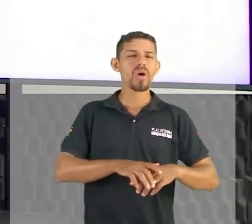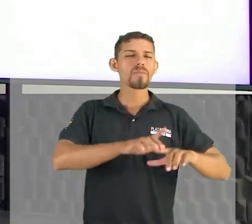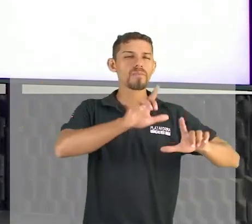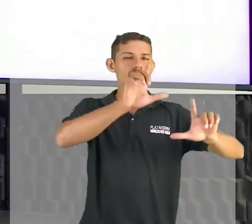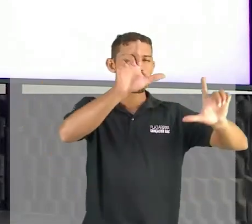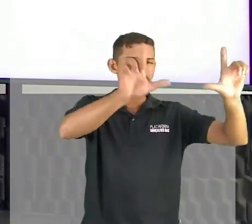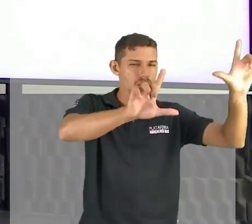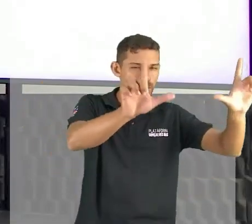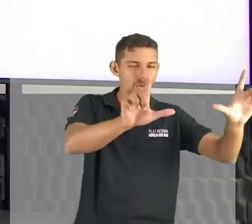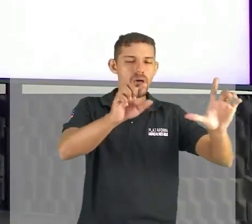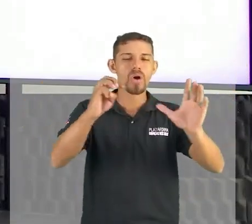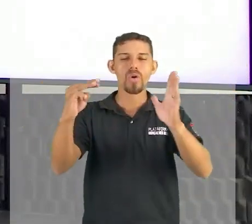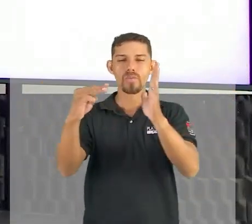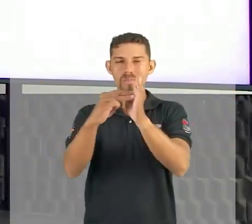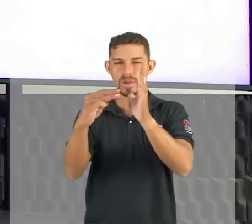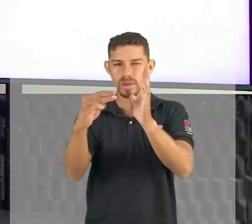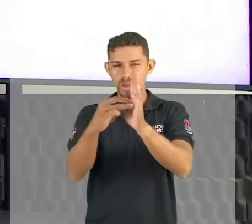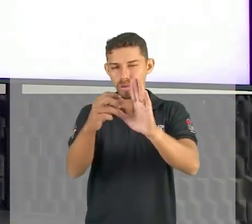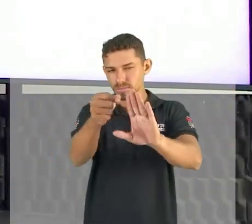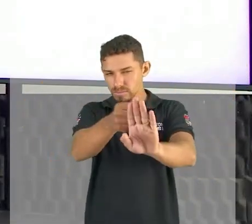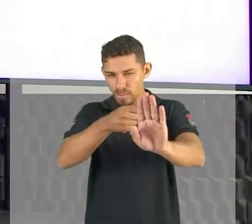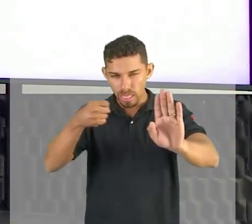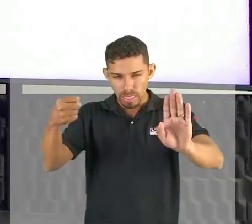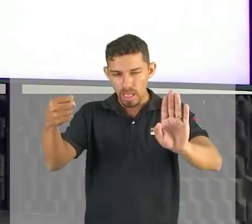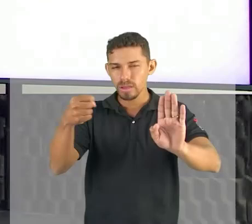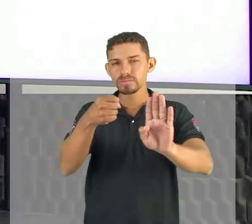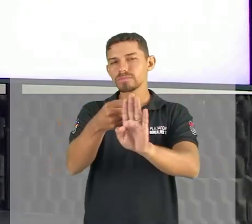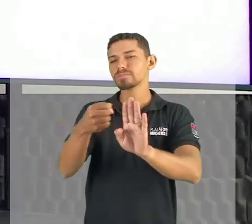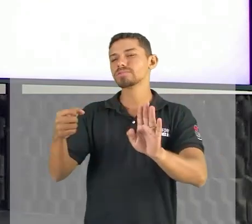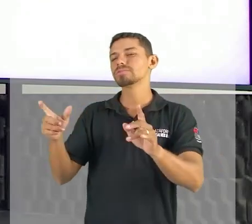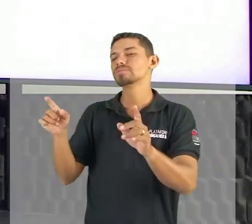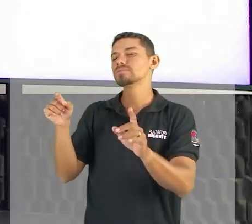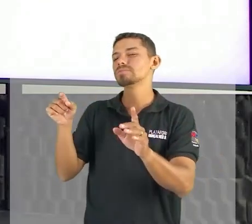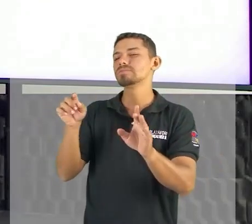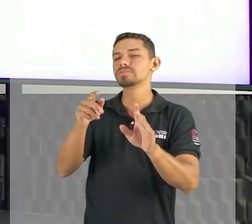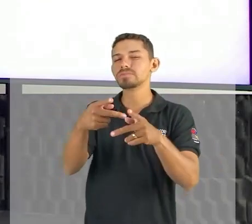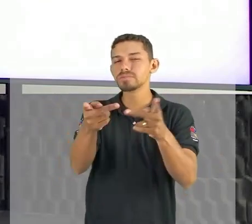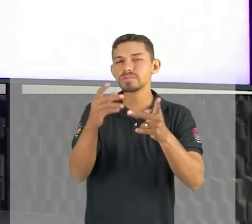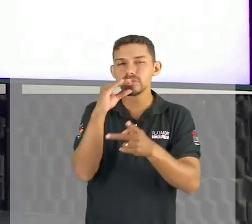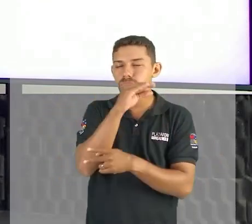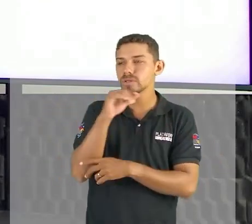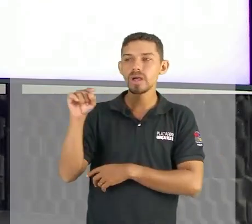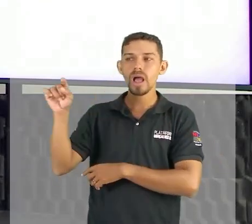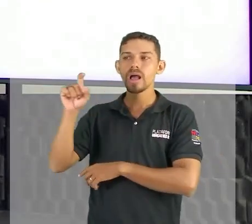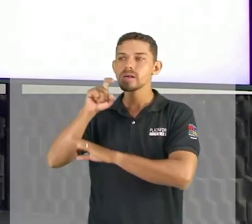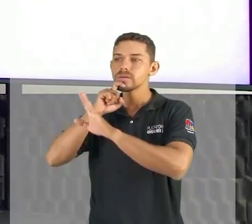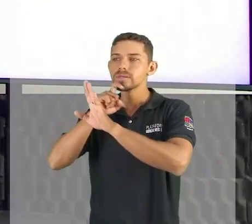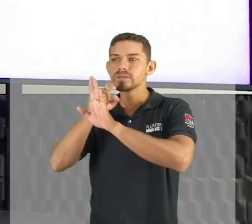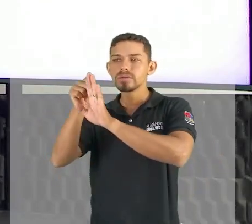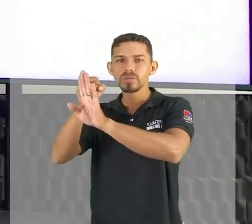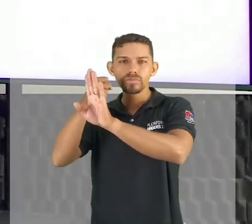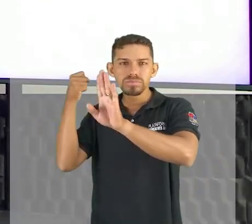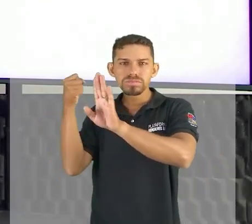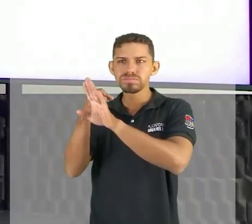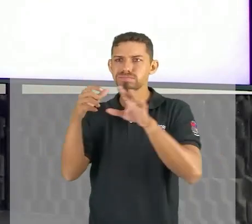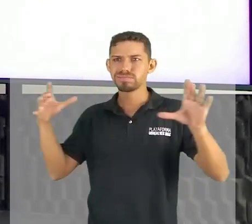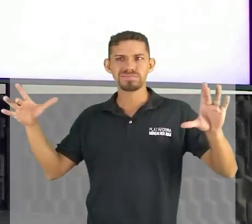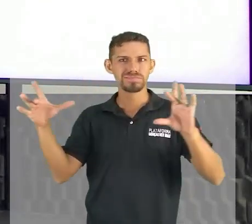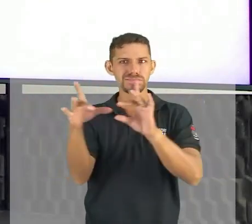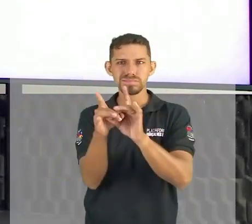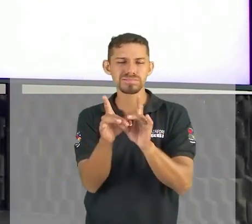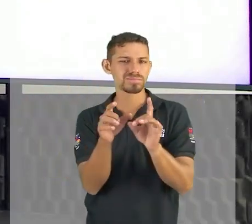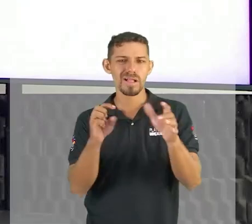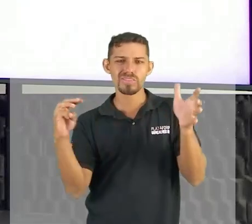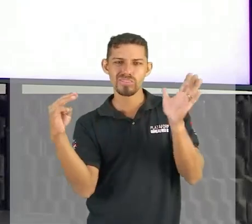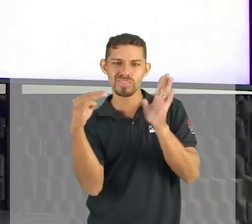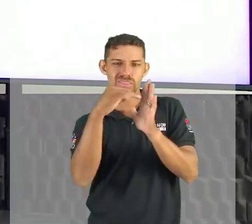numa mesma tomada através de um t a corrente que vai circular vai ser elevadíssima que vai ser a a corrente pro